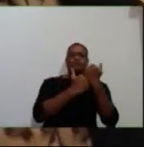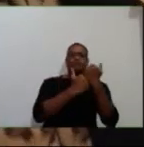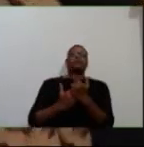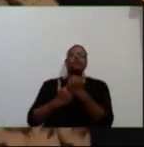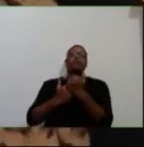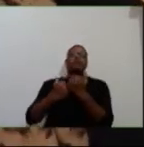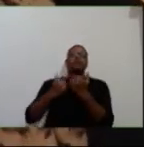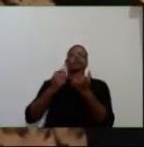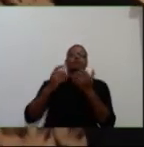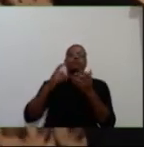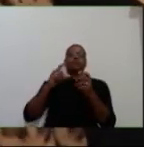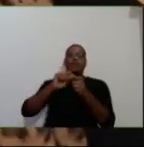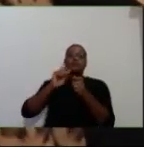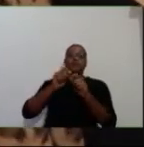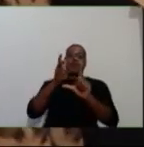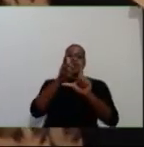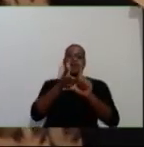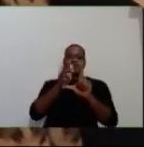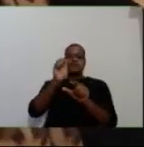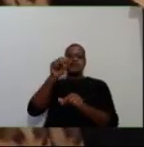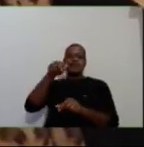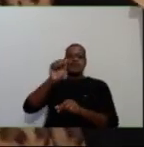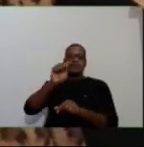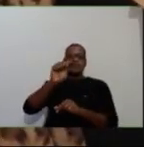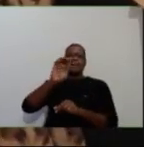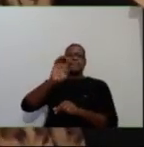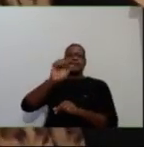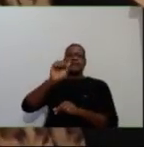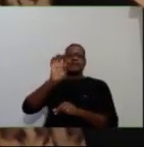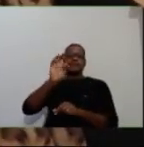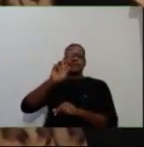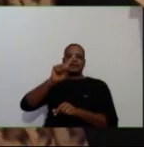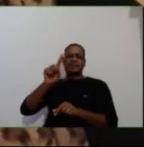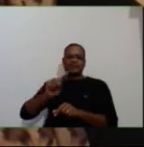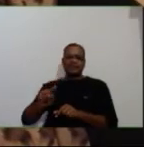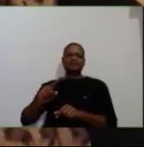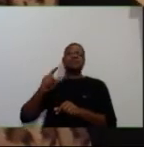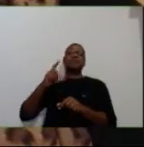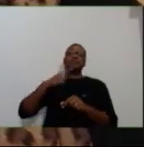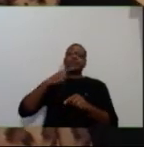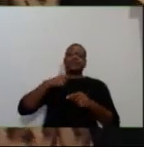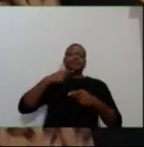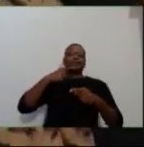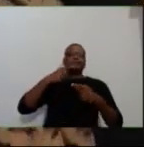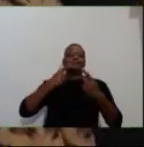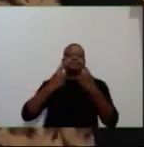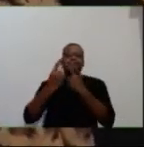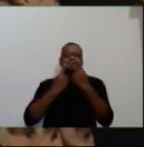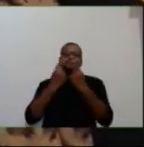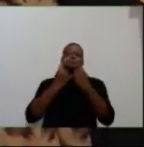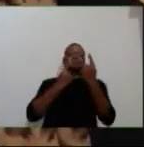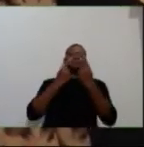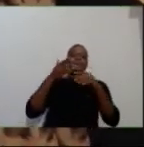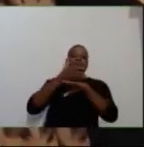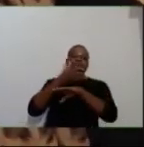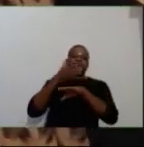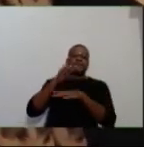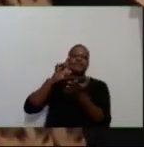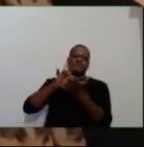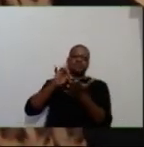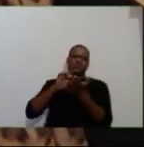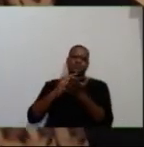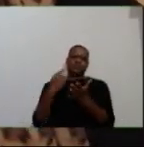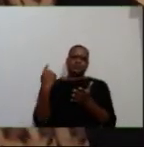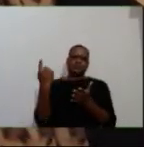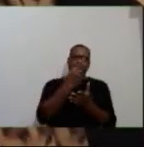Beatriz. Nós vamos ter momentos de muito diálogo, de participação efetiva de vocês, sabendo que o